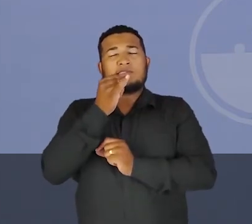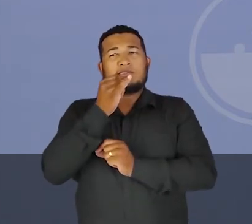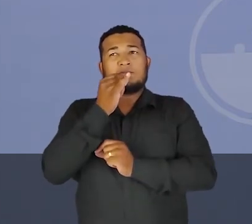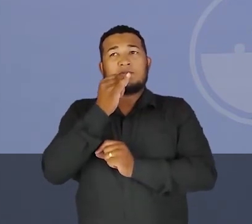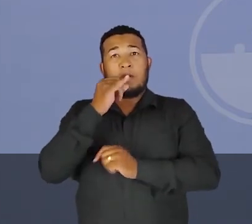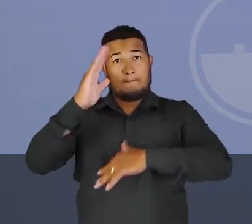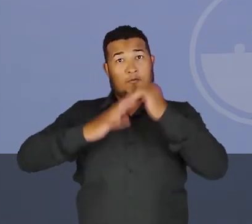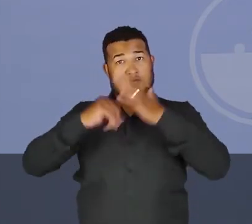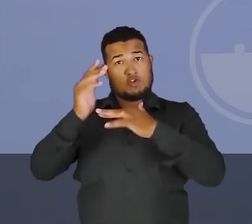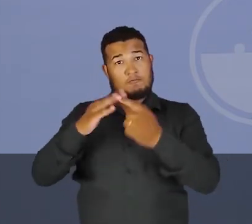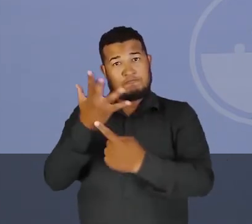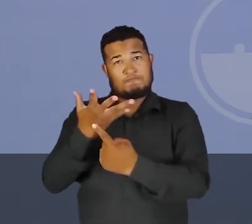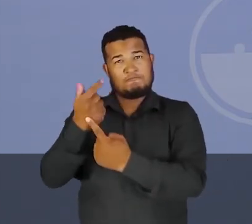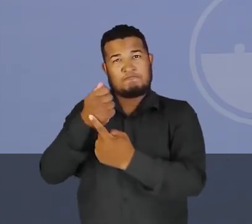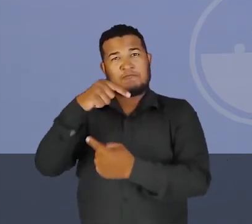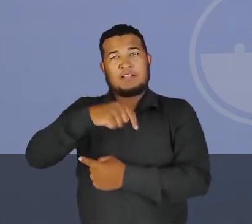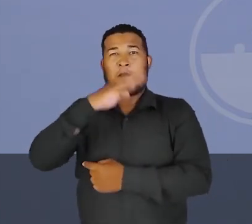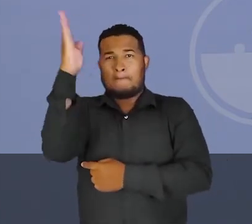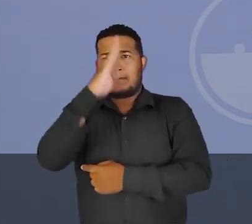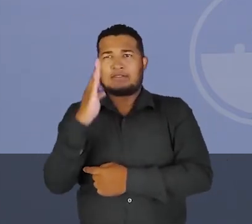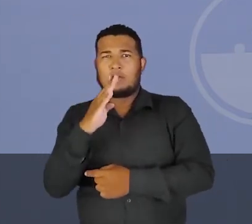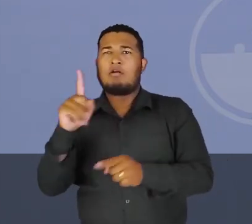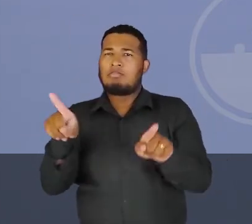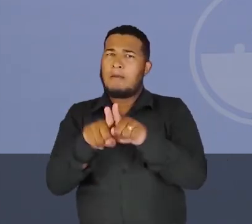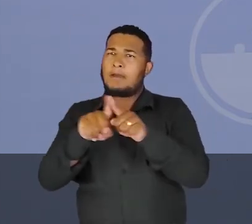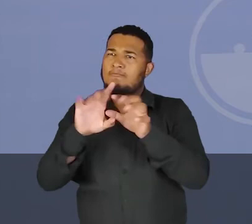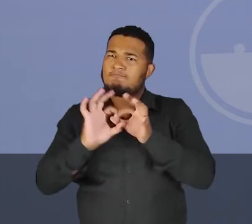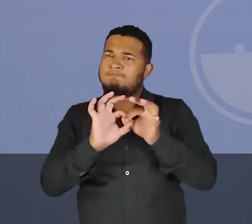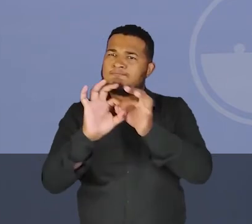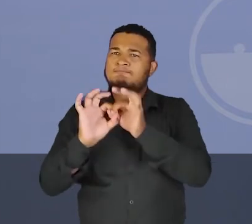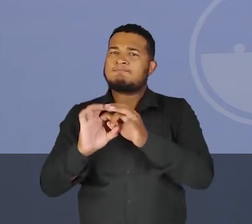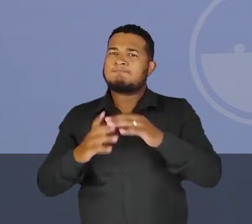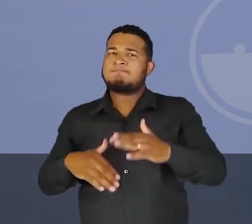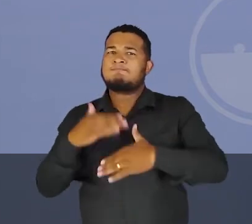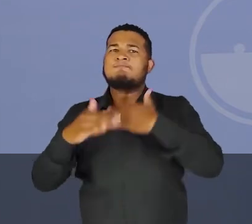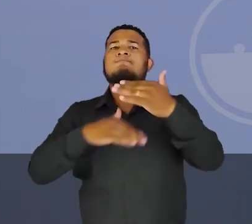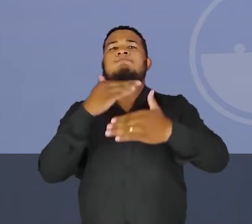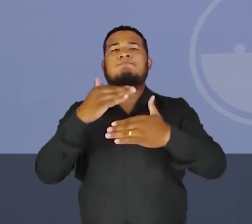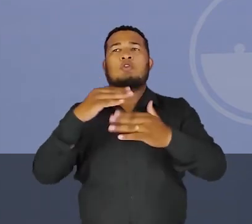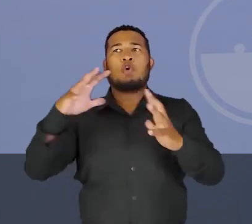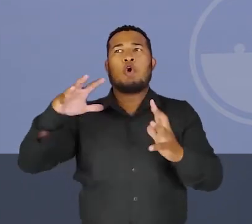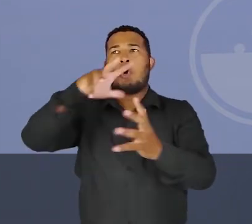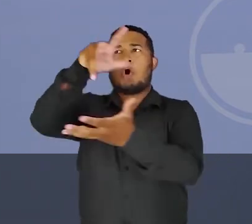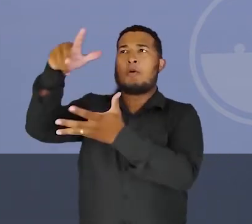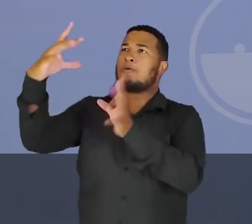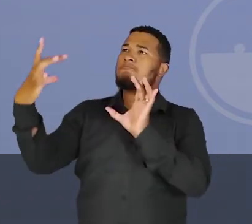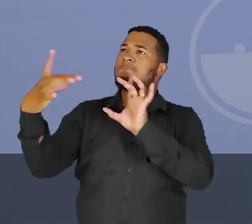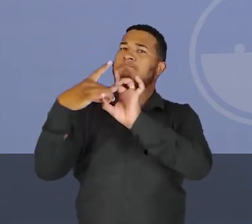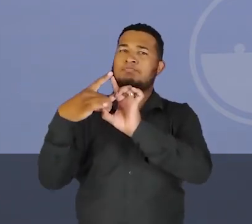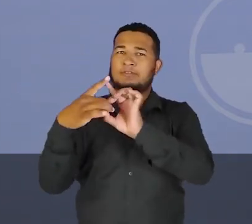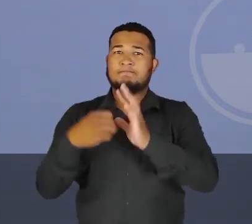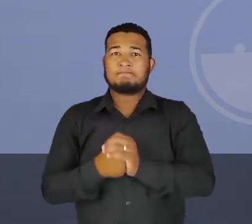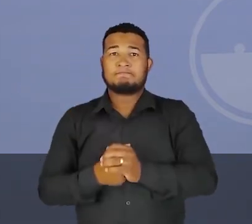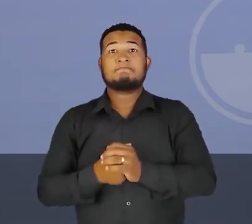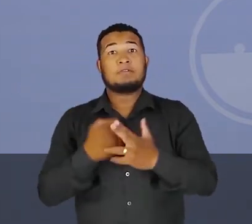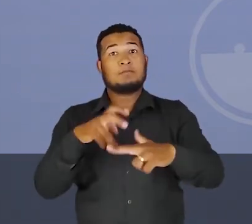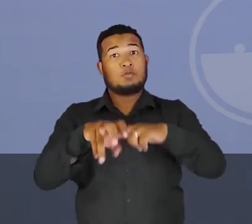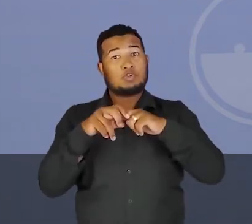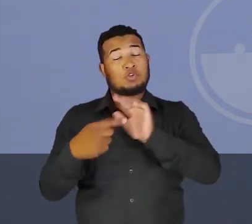Os artistas brasileiros vêm acompanhando o processo que se desenvolve, né, no restante do mundo. Bom, nesse sentido eu vou mostrar para